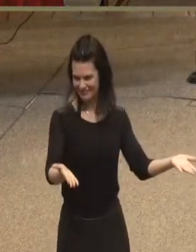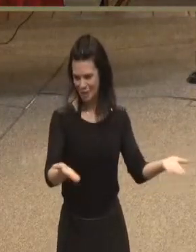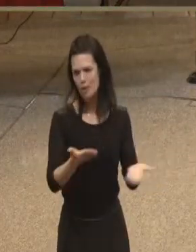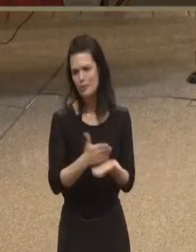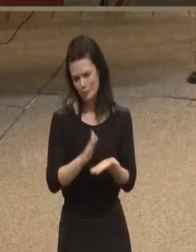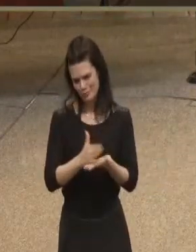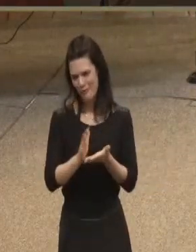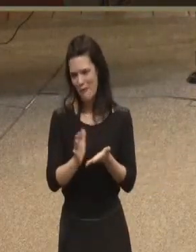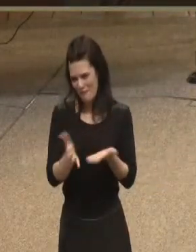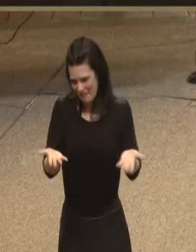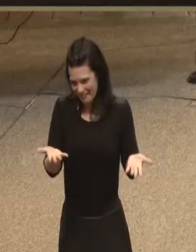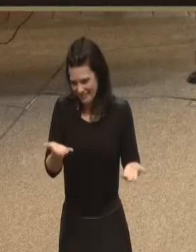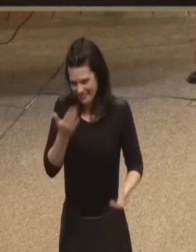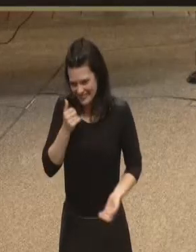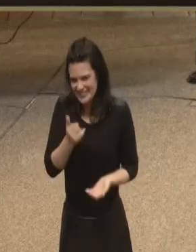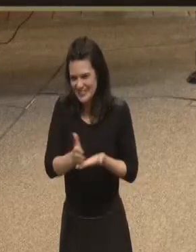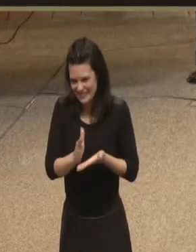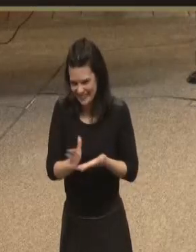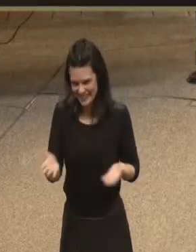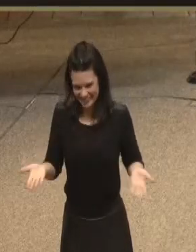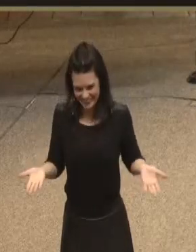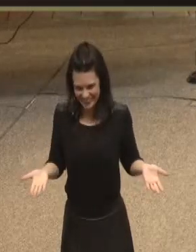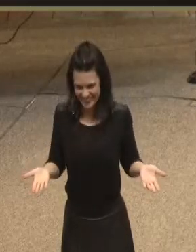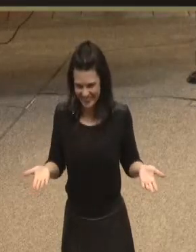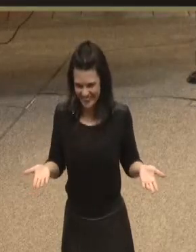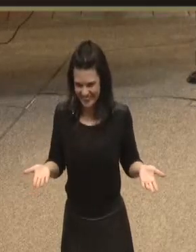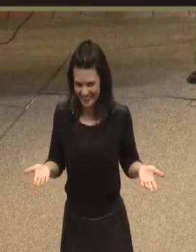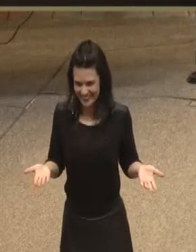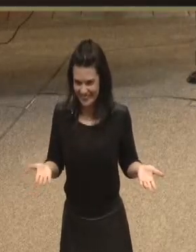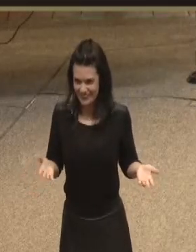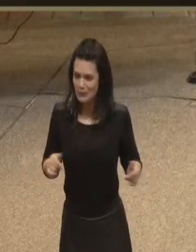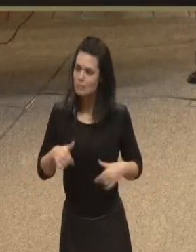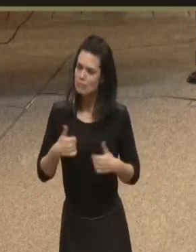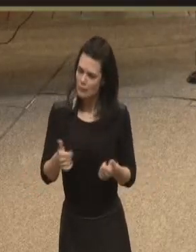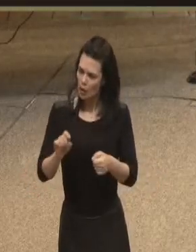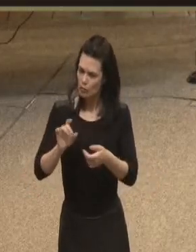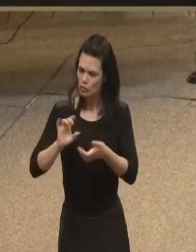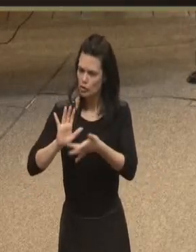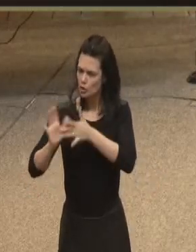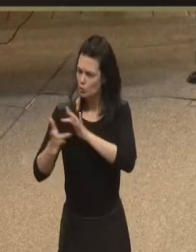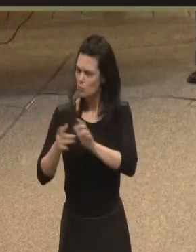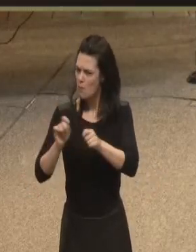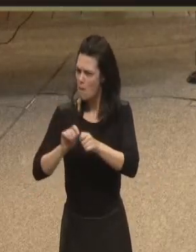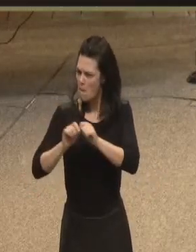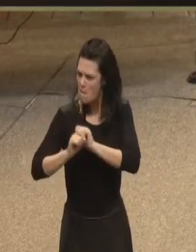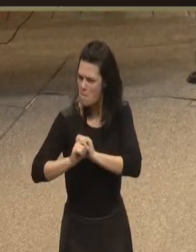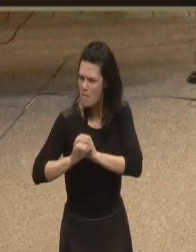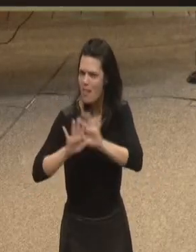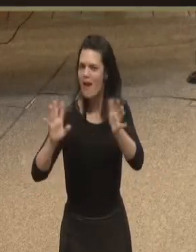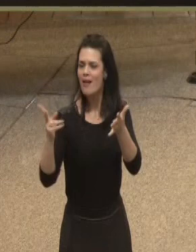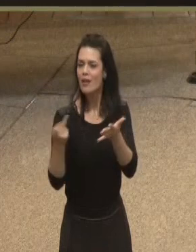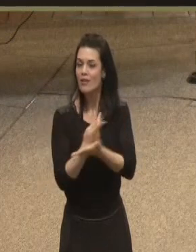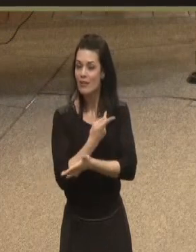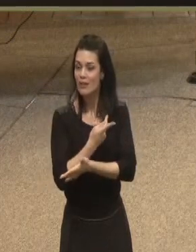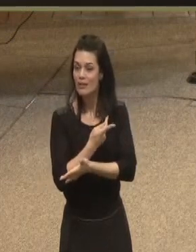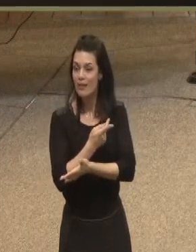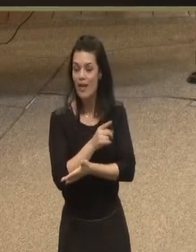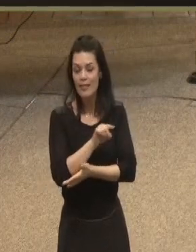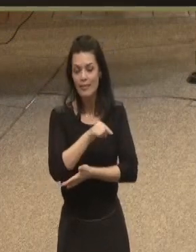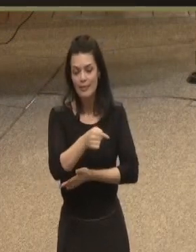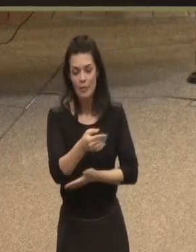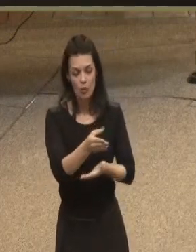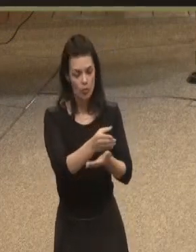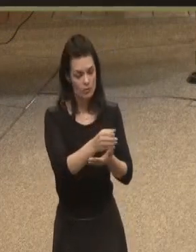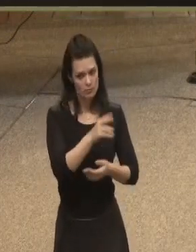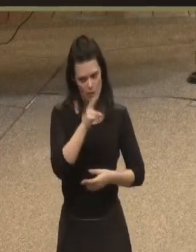ainda. É depois dessa maravilha que Jesus operou que então no capítulo 16, o